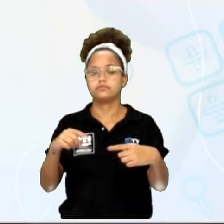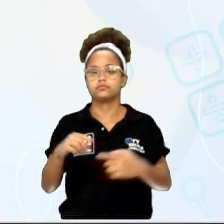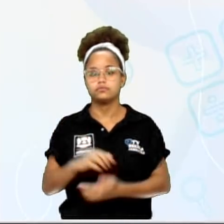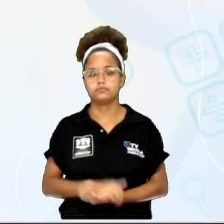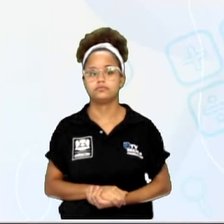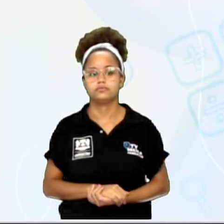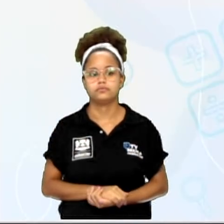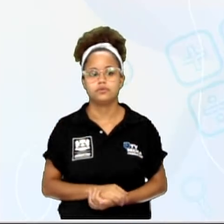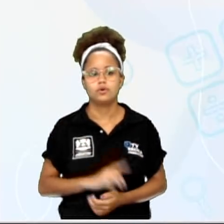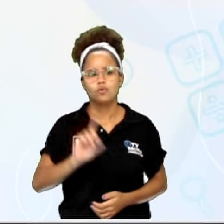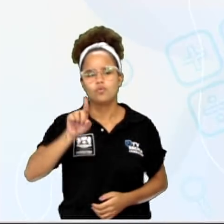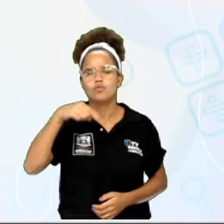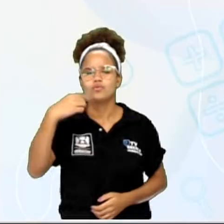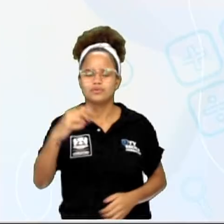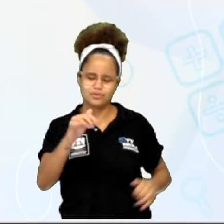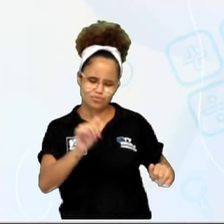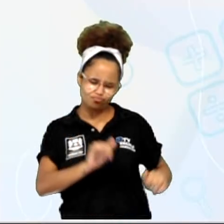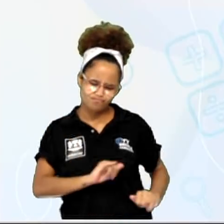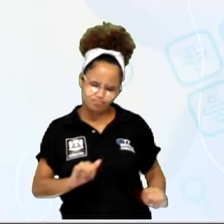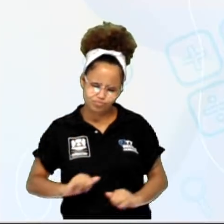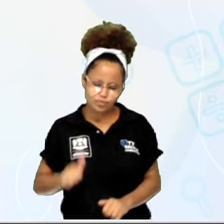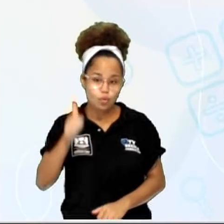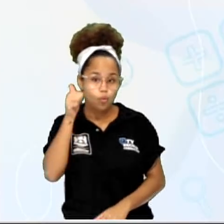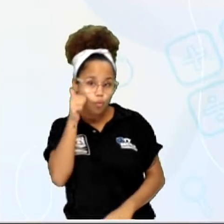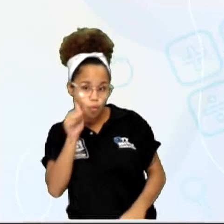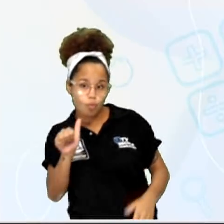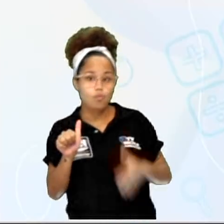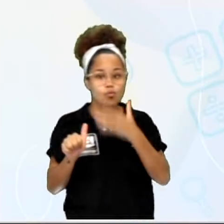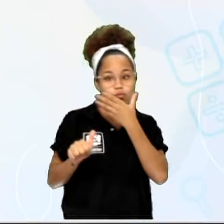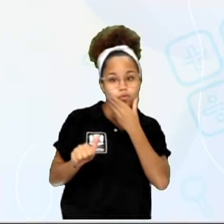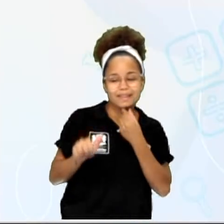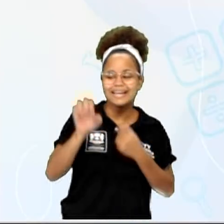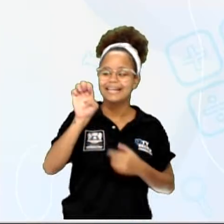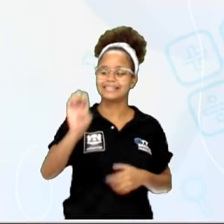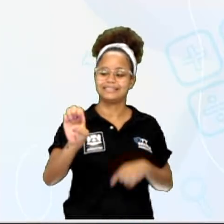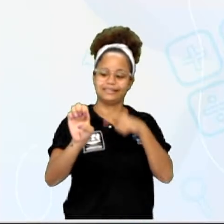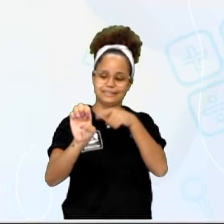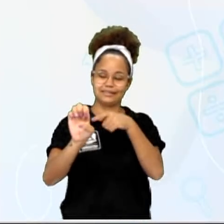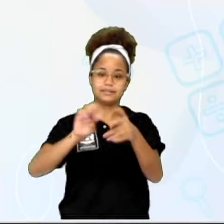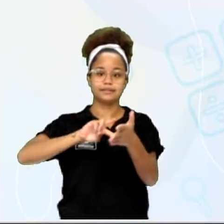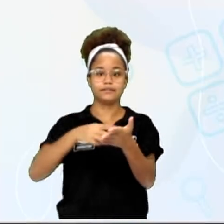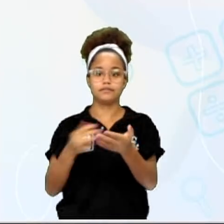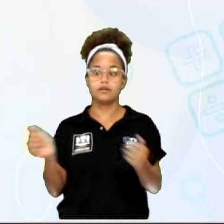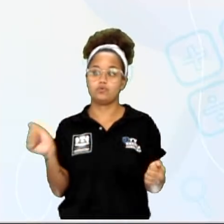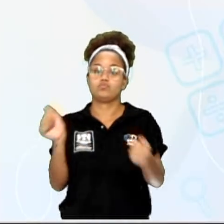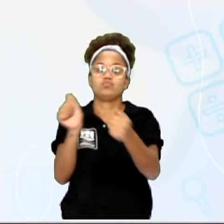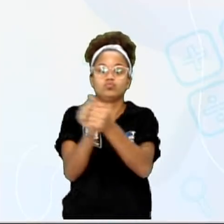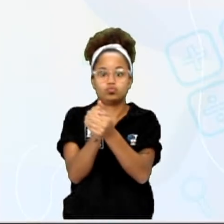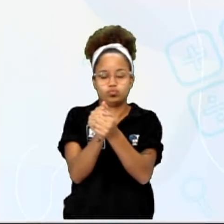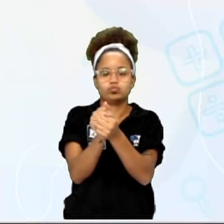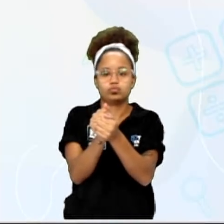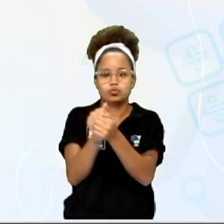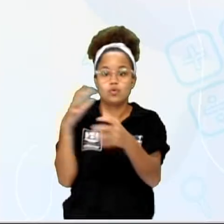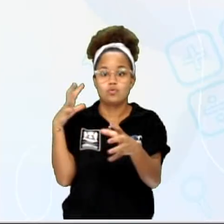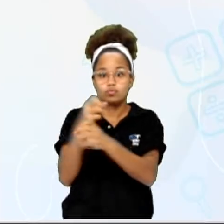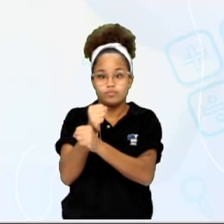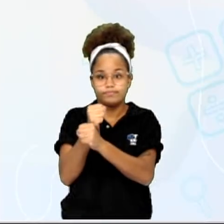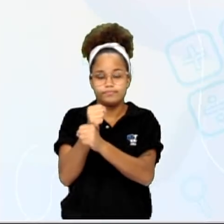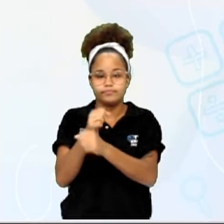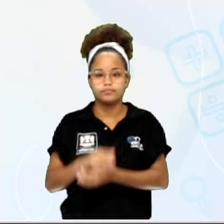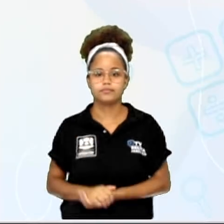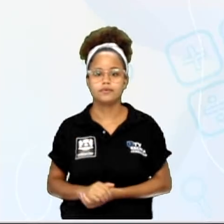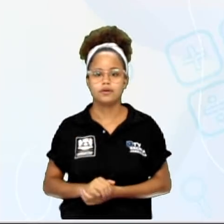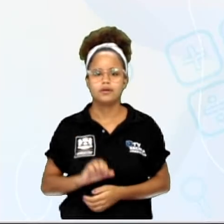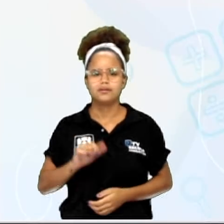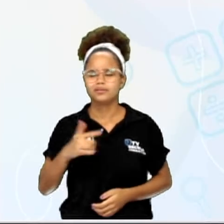outro ali, ó, sofre a fêmea e sofre o macho, esse I aí é conjunção aditiva da ideia de soma. Sem achar